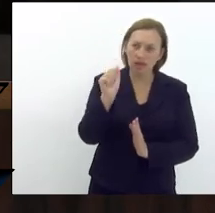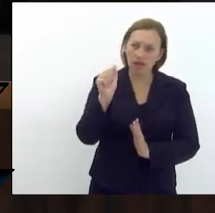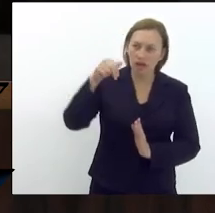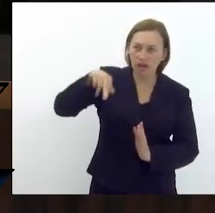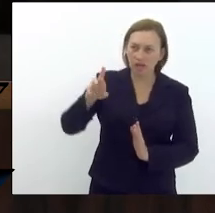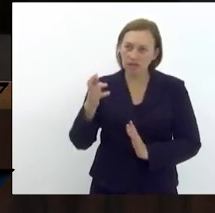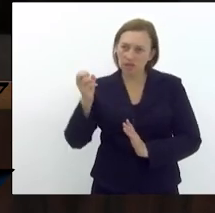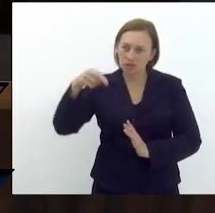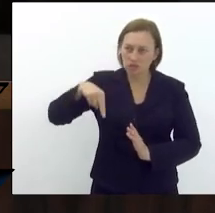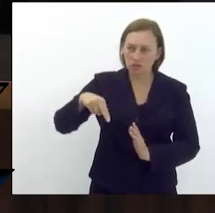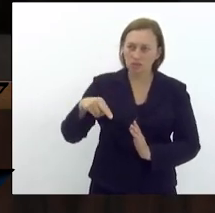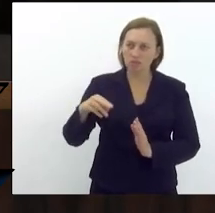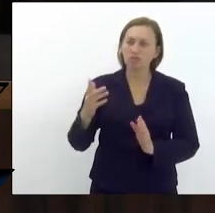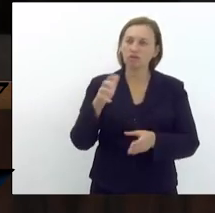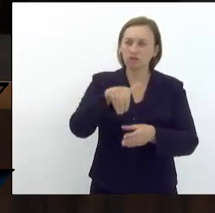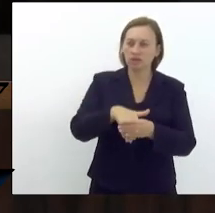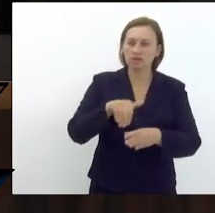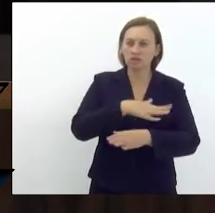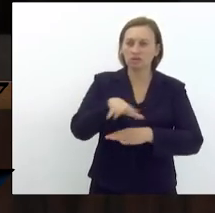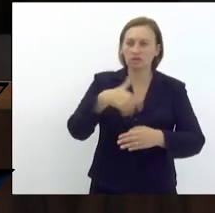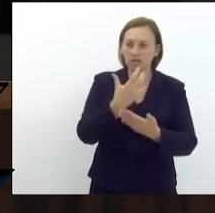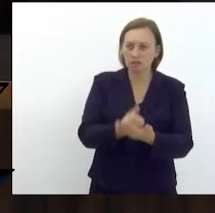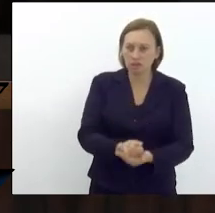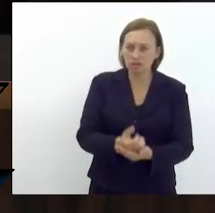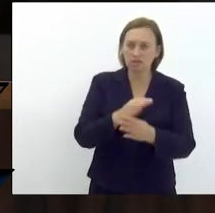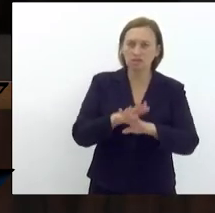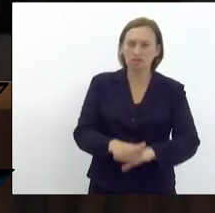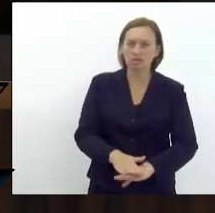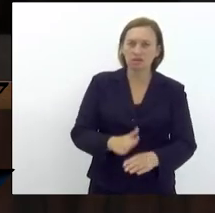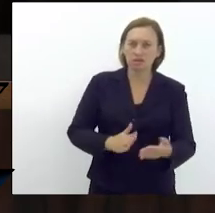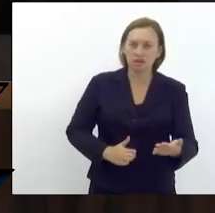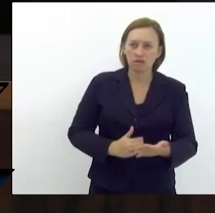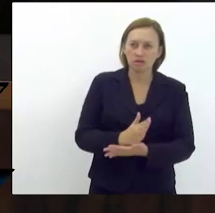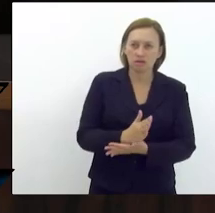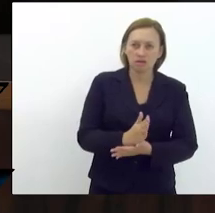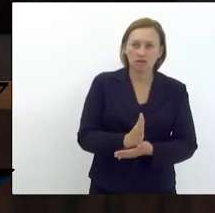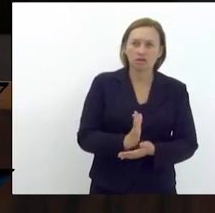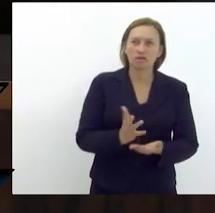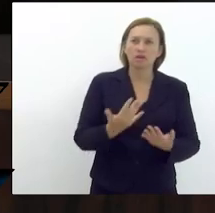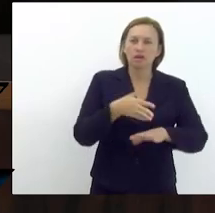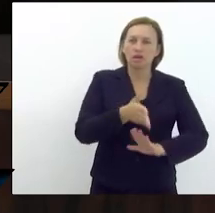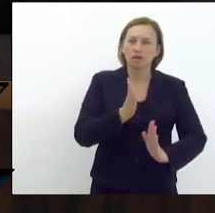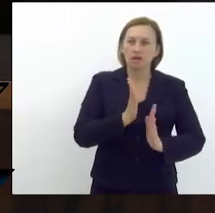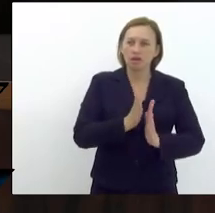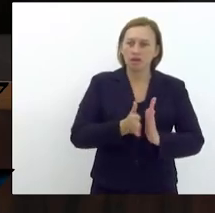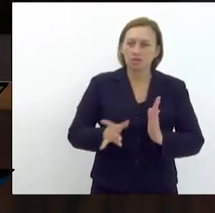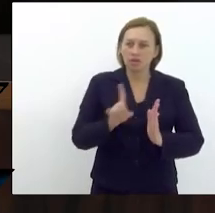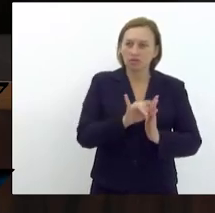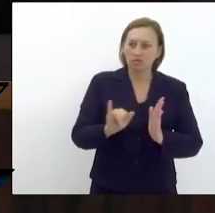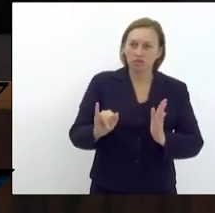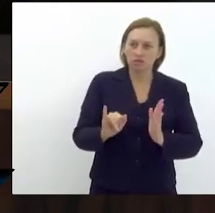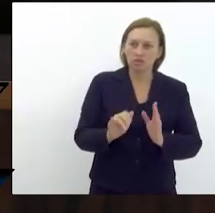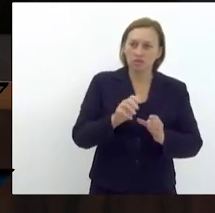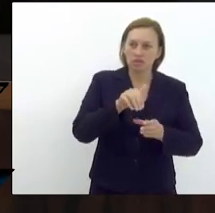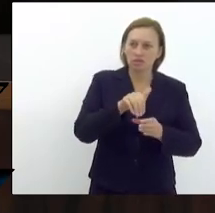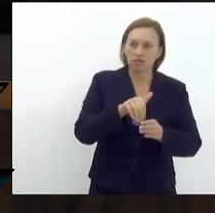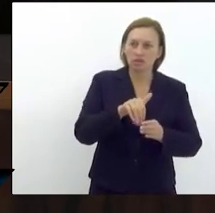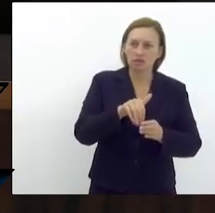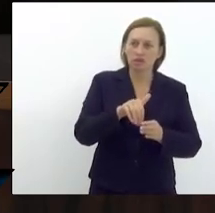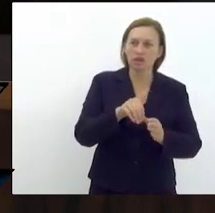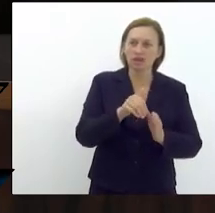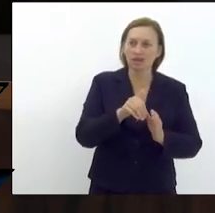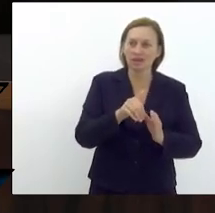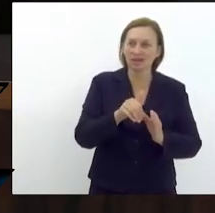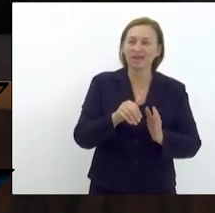Moraes em votação sobre os que aprovam permaneçam Como estão aprovado requerimento de inclusão na ordem